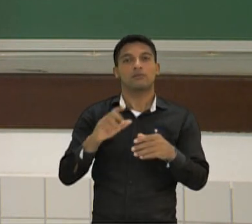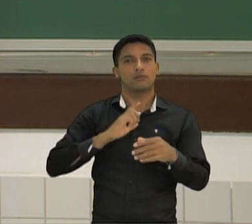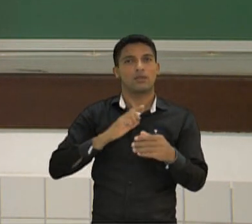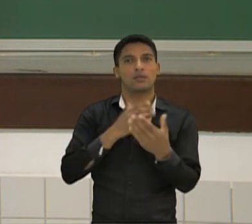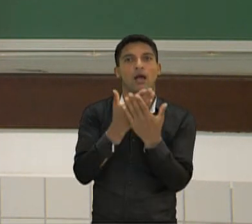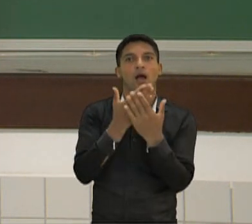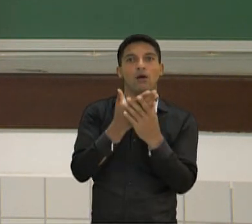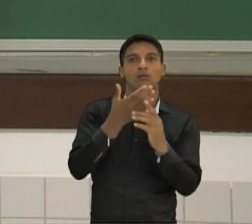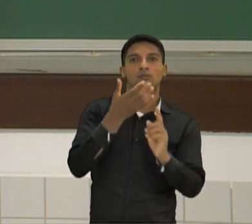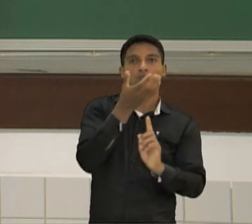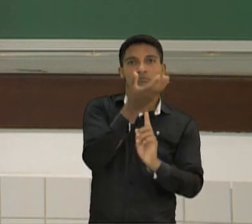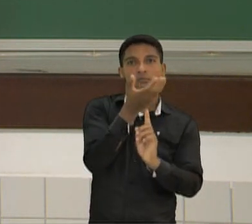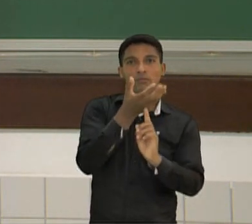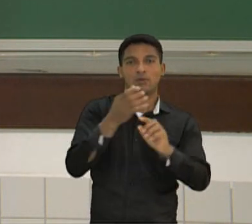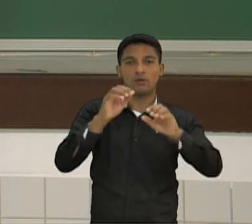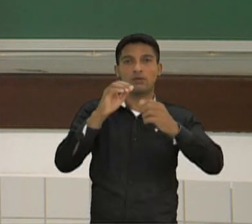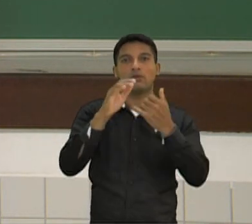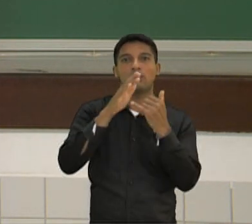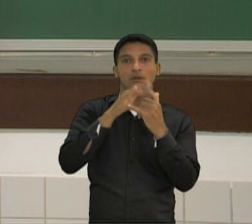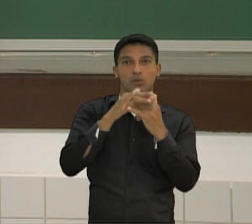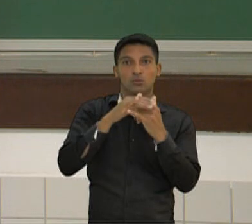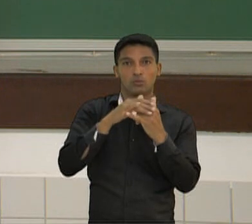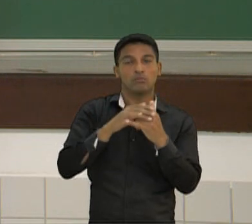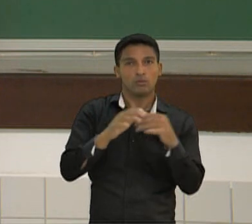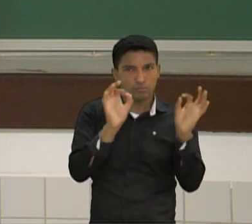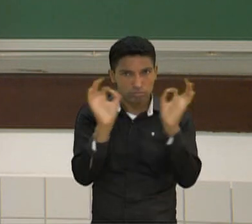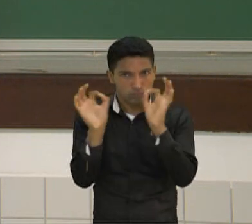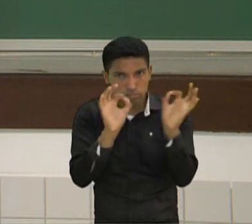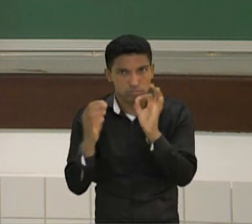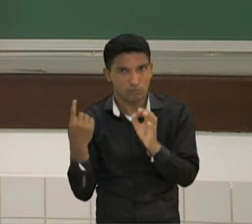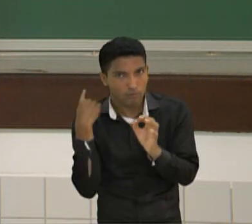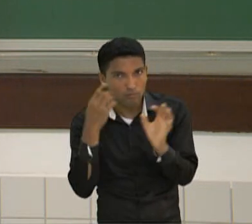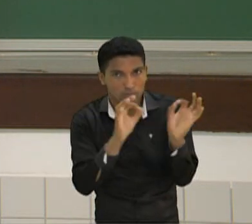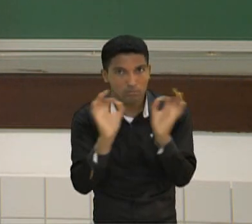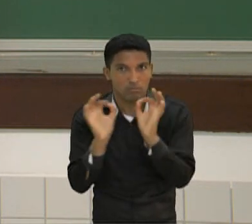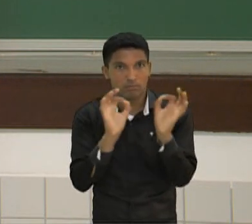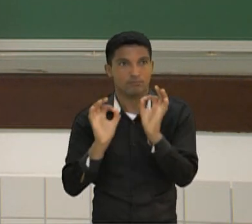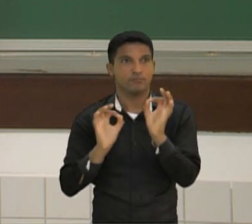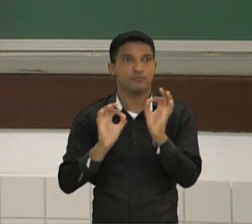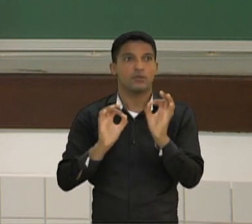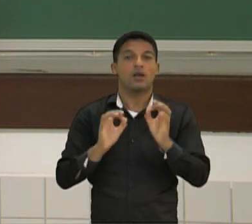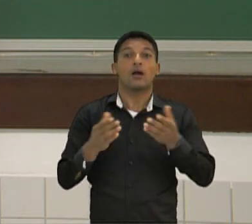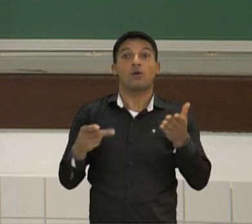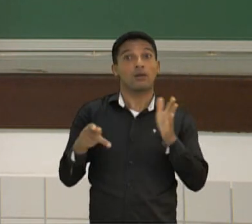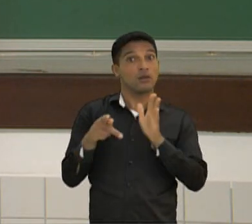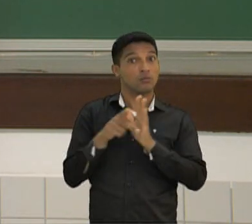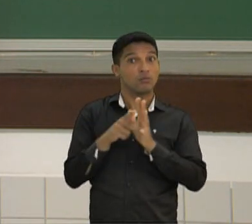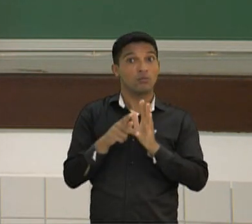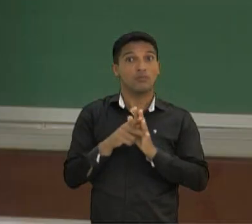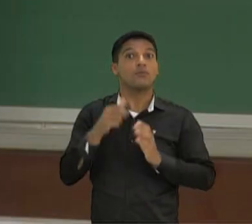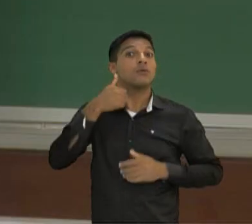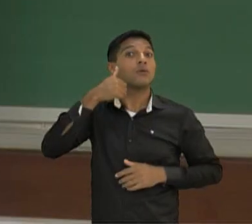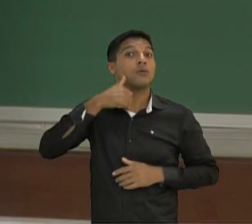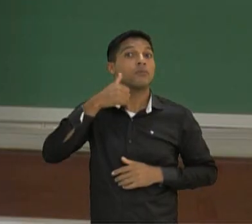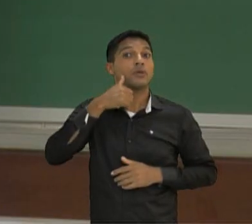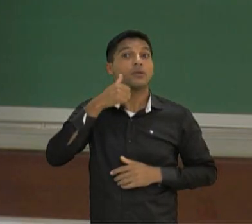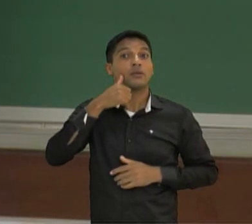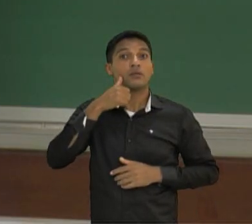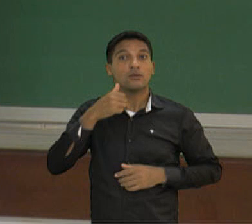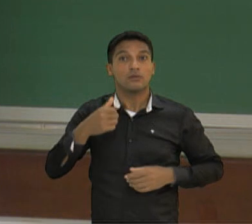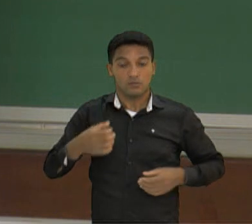prosseguindo? Sistema reprodutor feminino, mostrando também os ovários para a produção de gametas